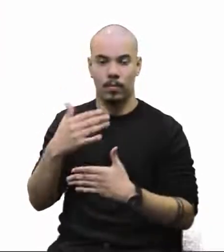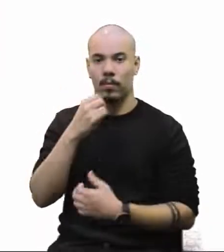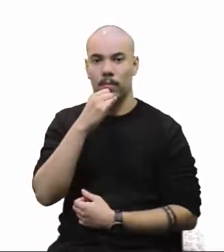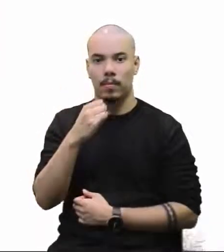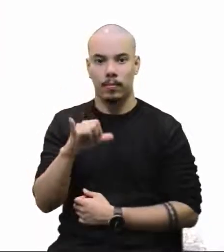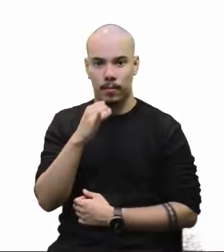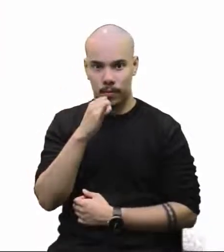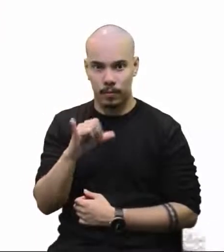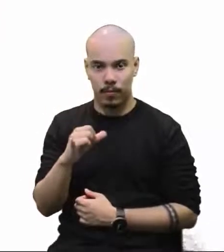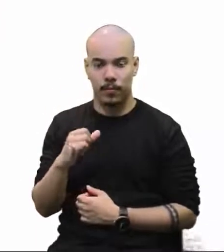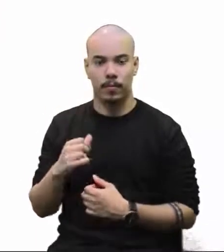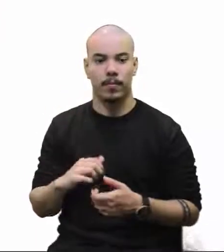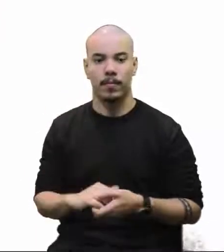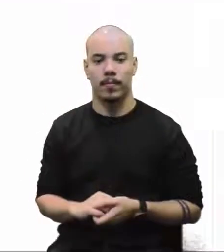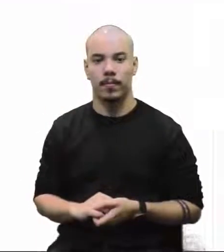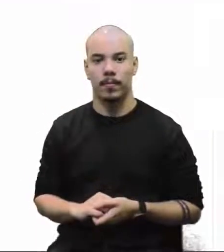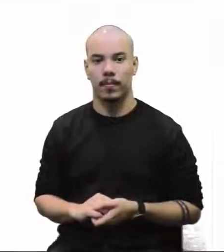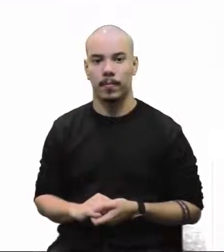elétrica.